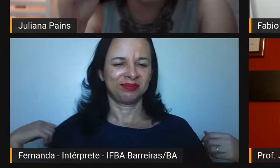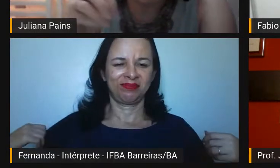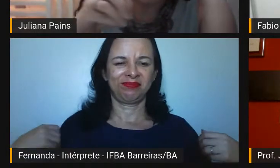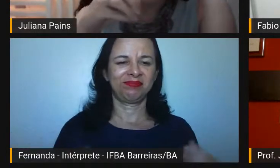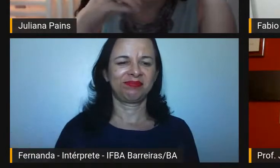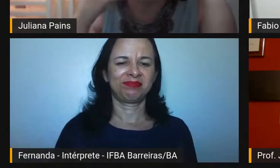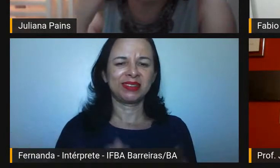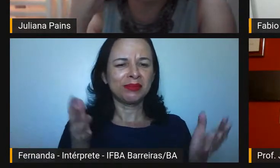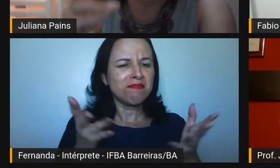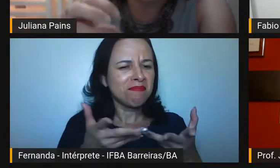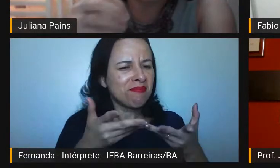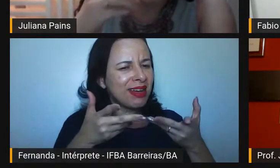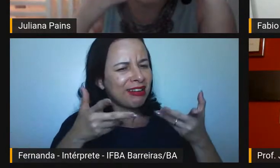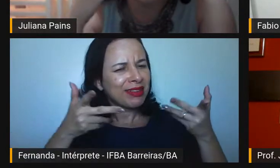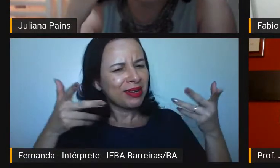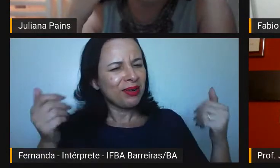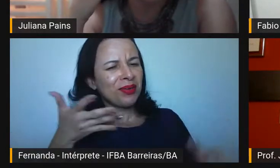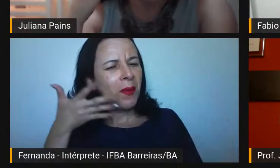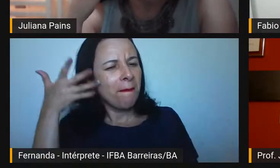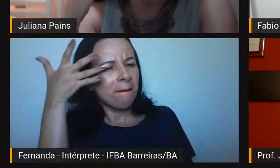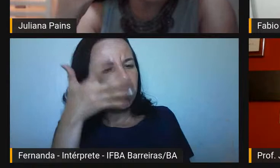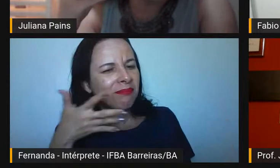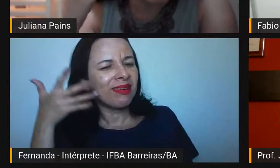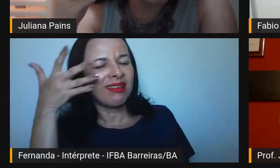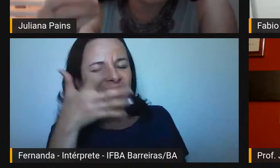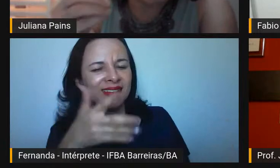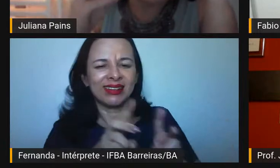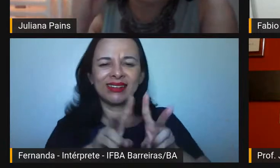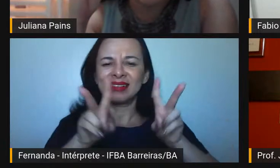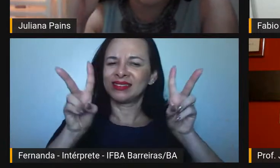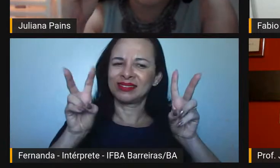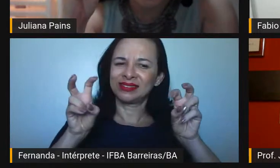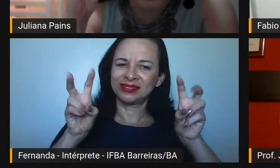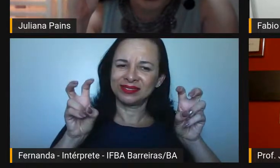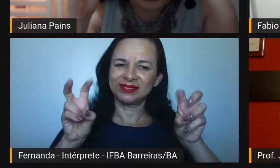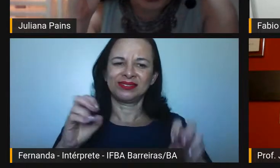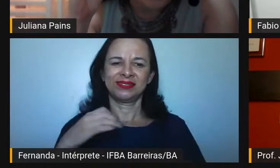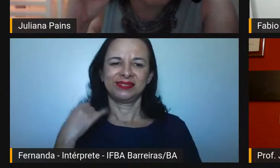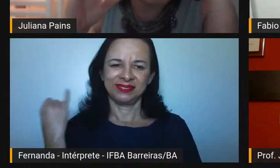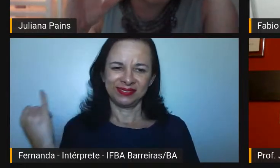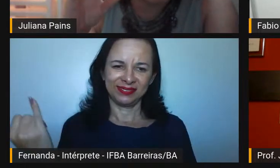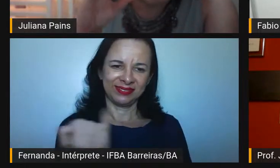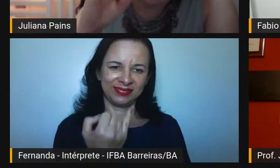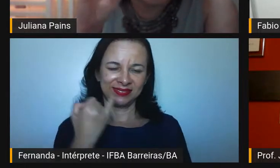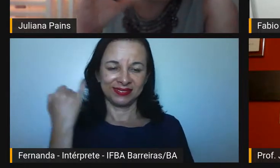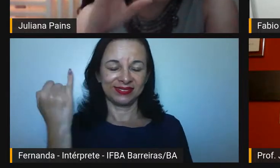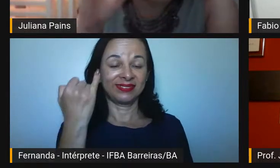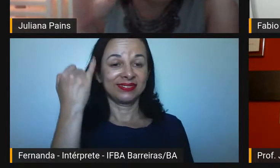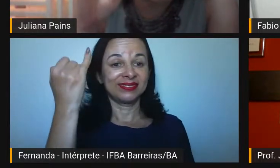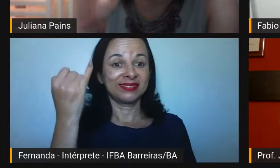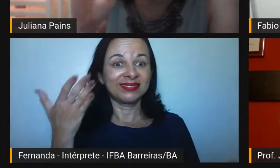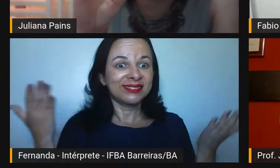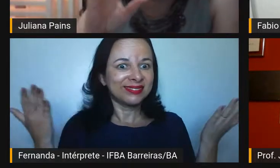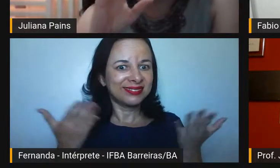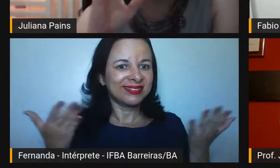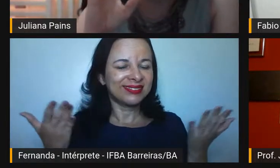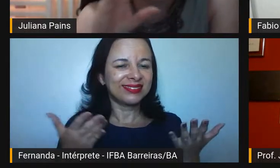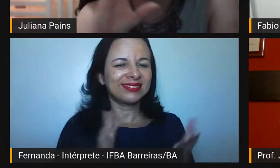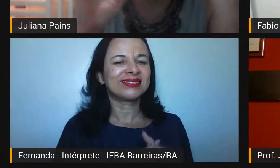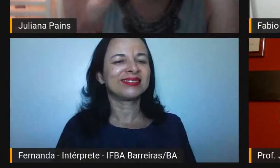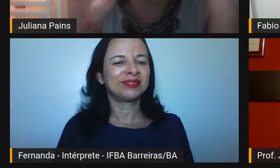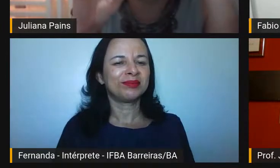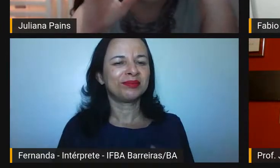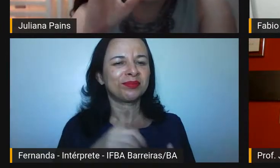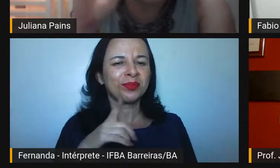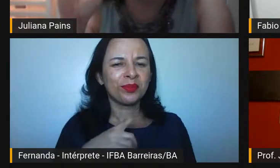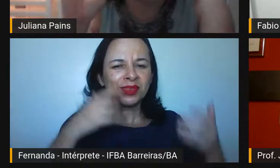desenvolvendo pela sua palestra pela fala eu acho que é um tema tão fundamental assim é aquela aquele momento aí senti uma frase que falava assim